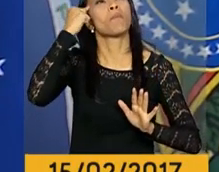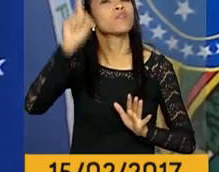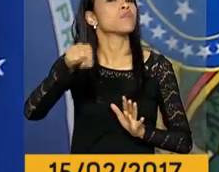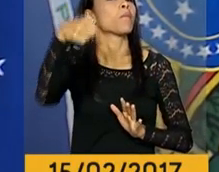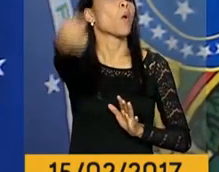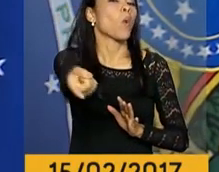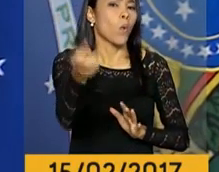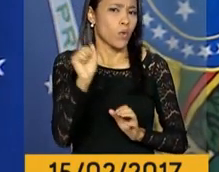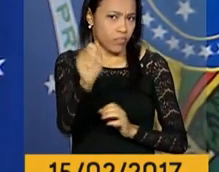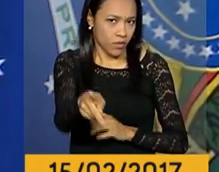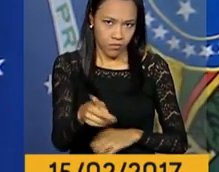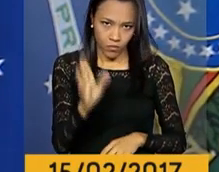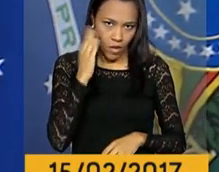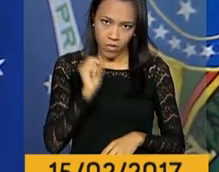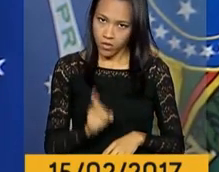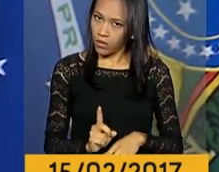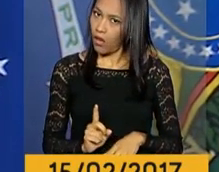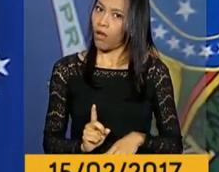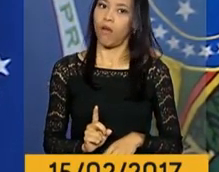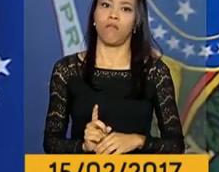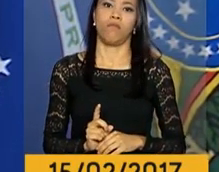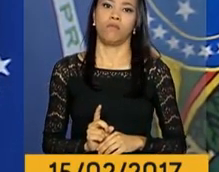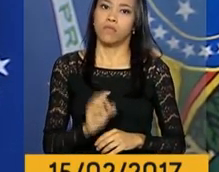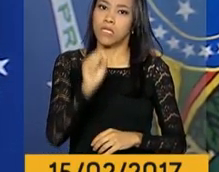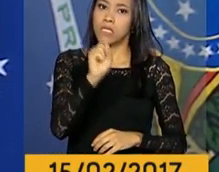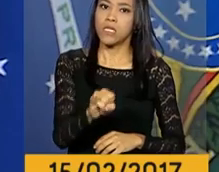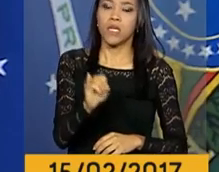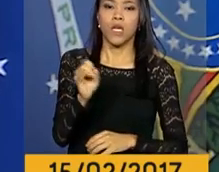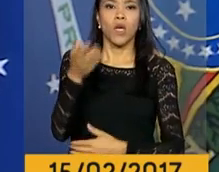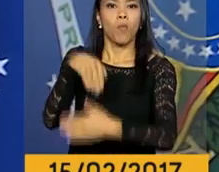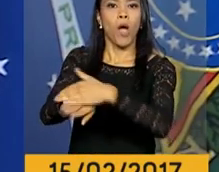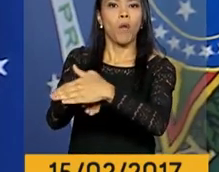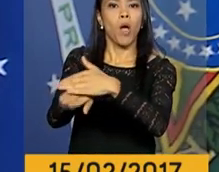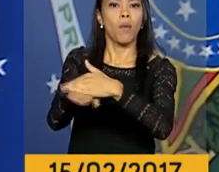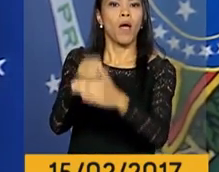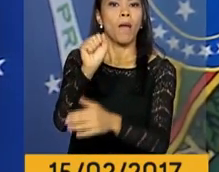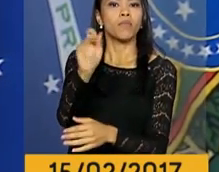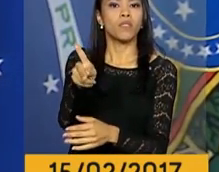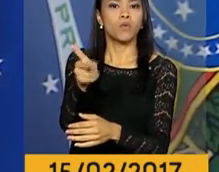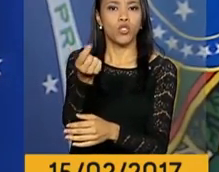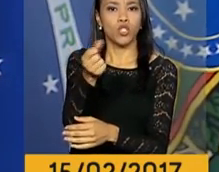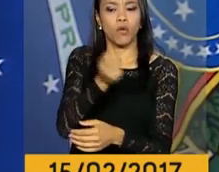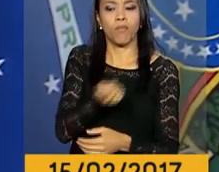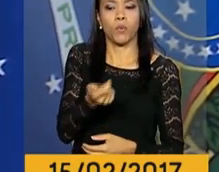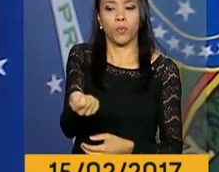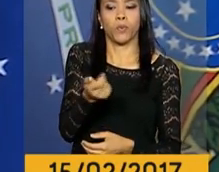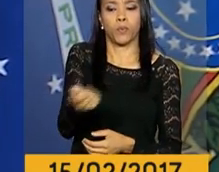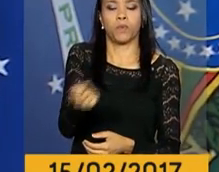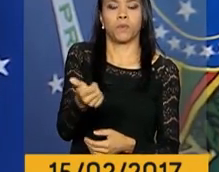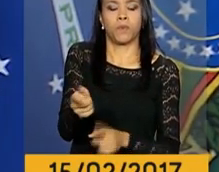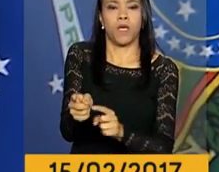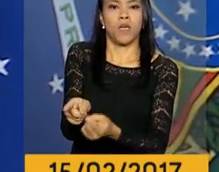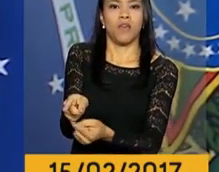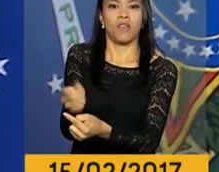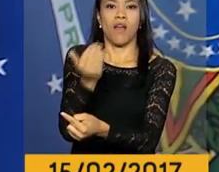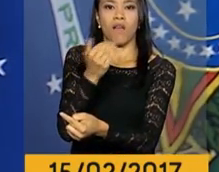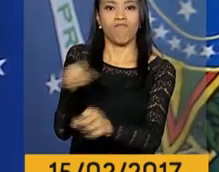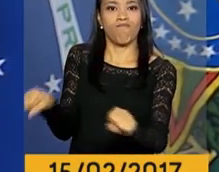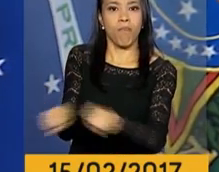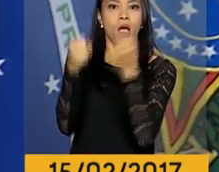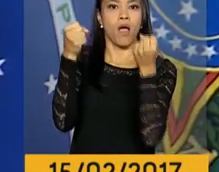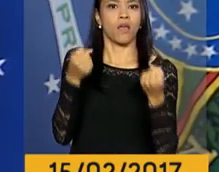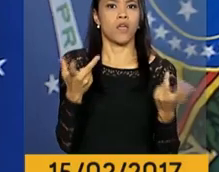em aposentadoria. Mas não é bem assim não. Se os cofres da previdência estiverem eh digamos vulnerados como estão nos dias de